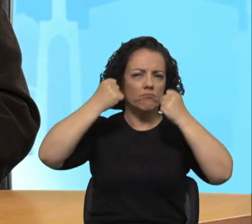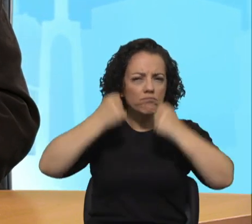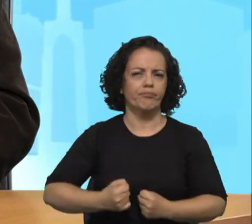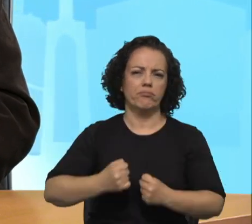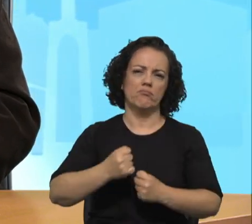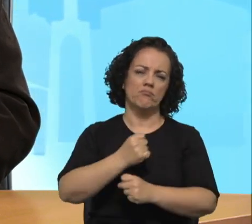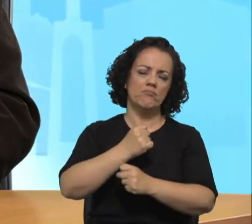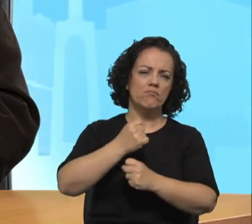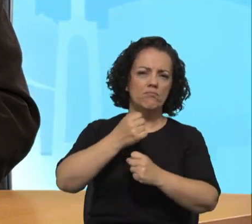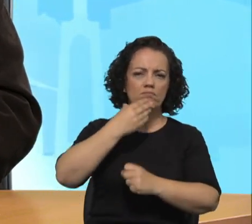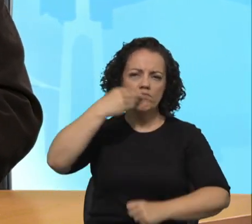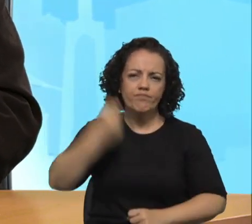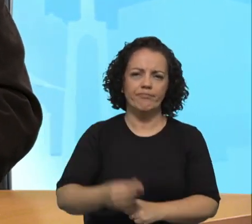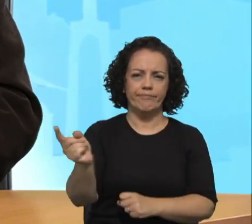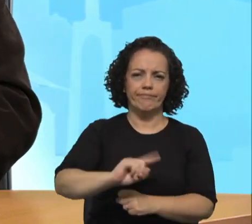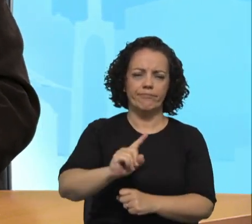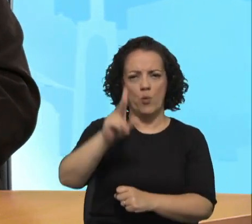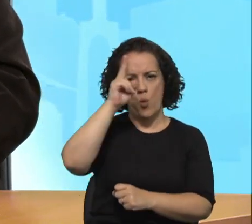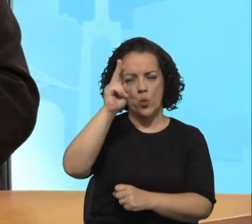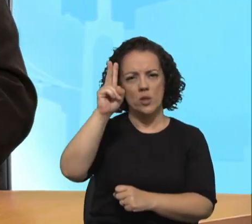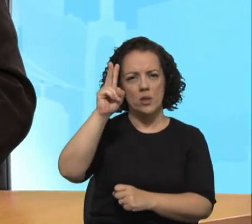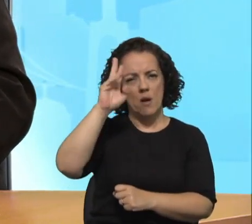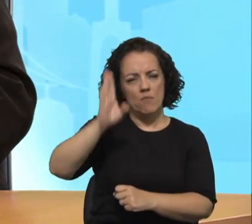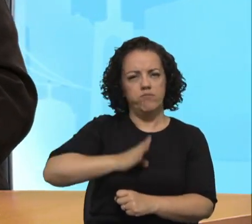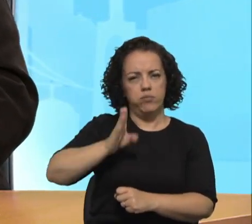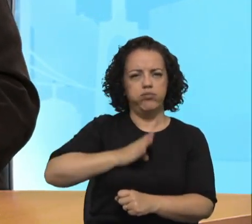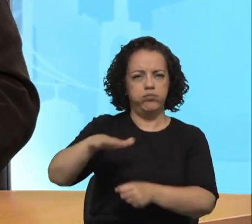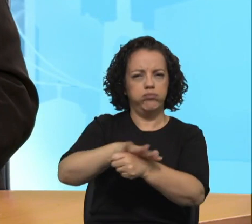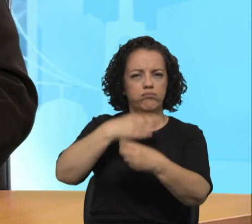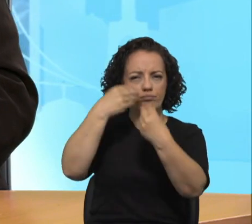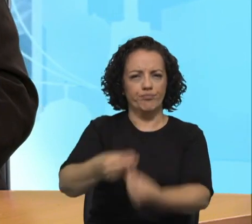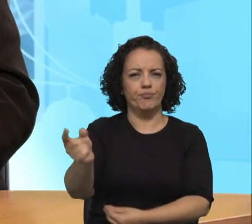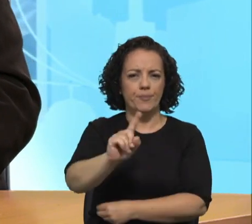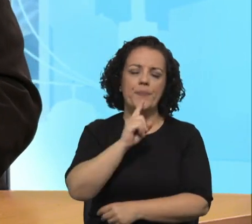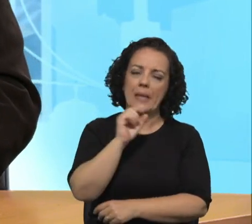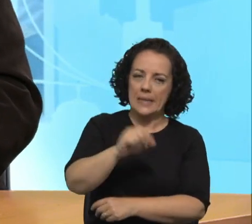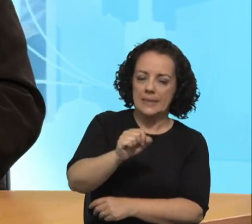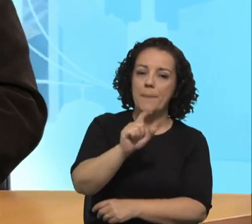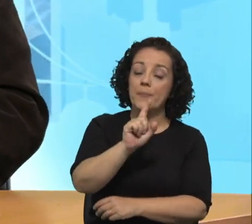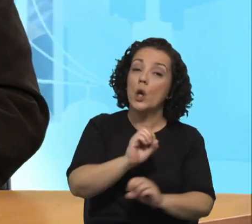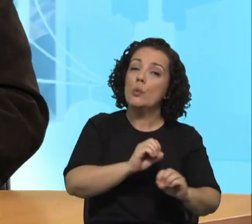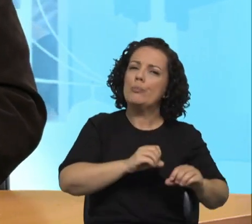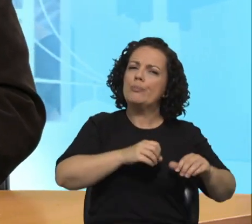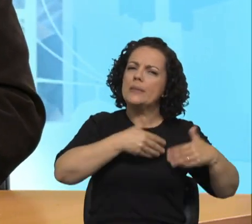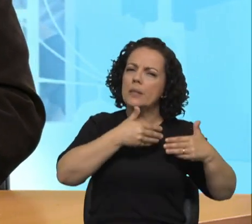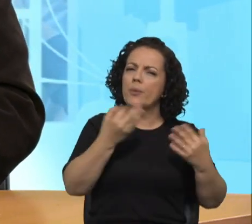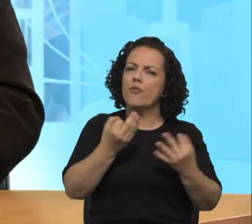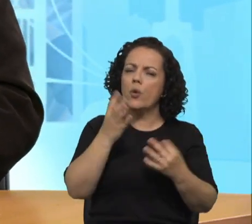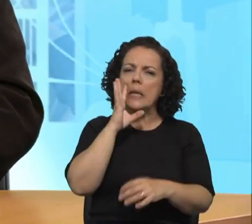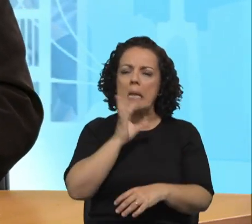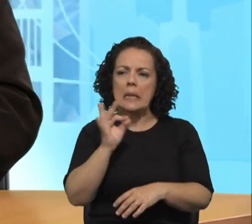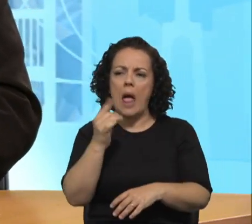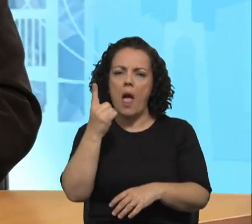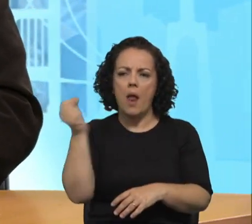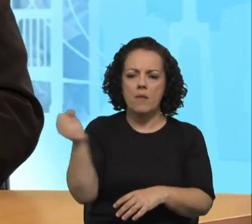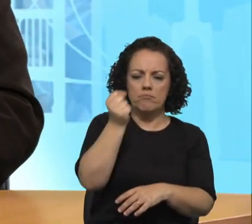declaradamente às forças russas, não é? Sim, houve nos primeiros tempos a possibilidade de uma eventual mediação. Rapidamente, e nós já